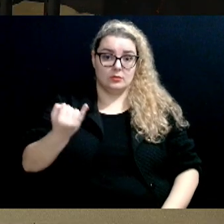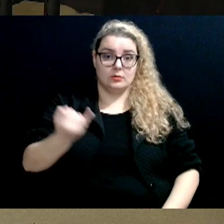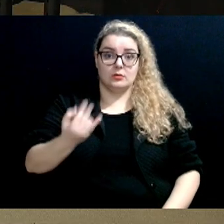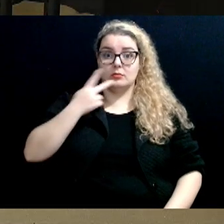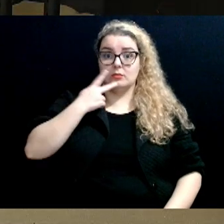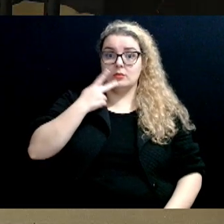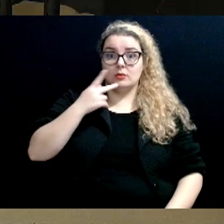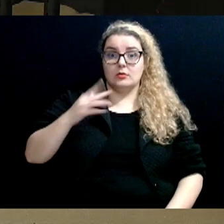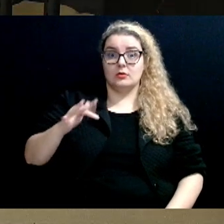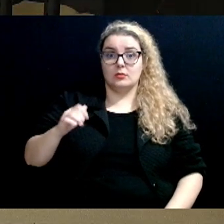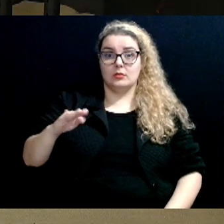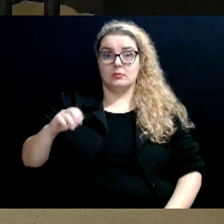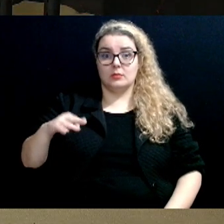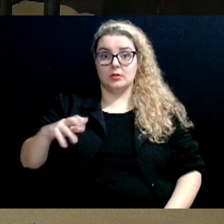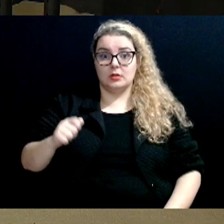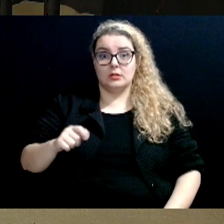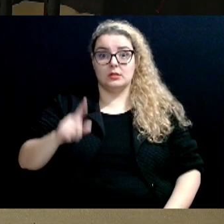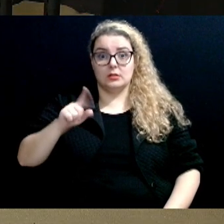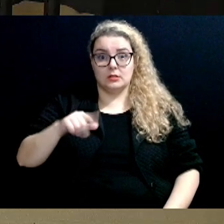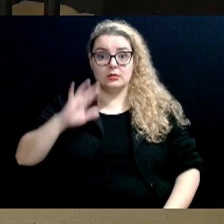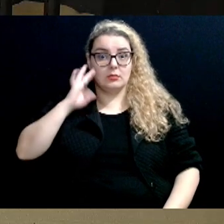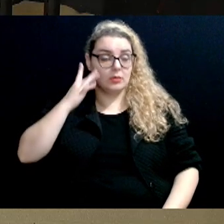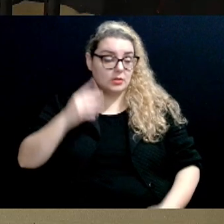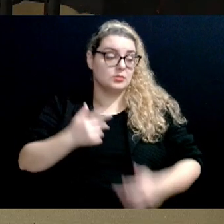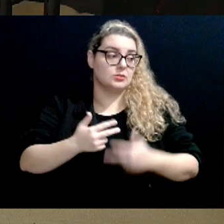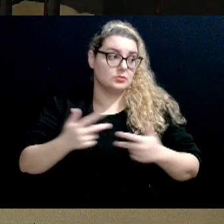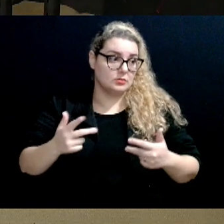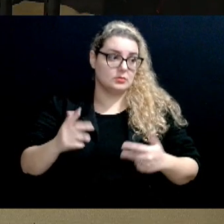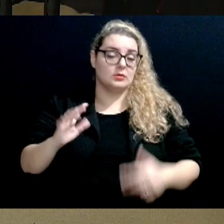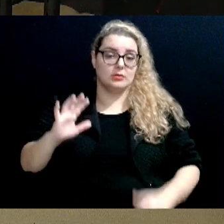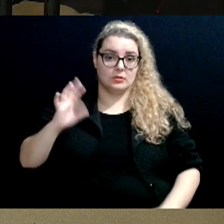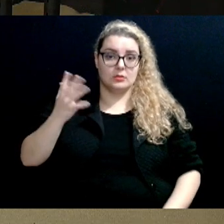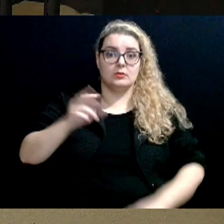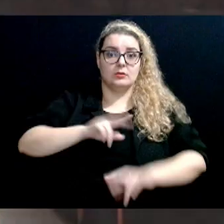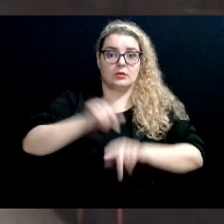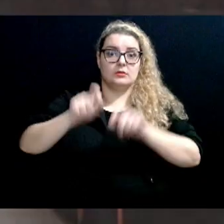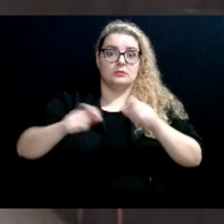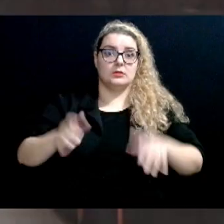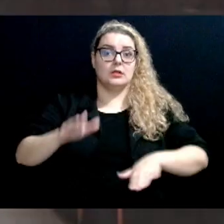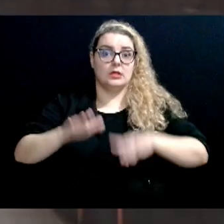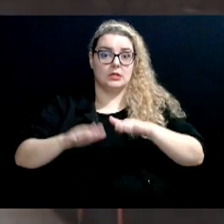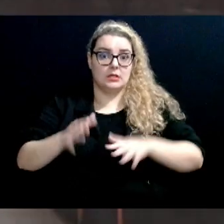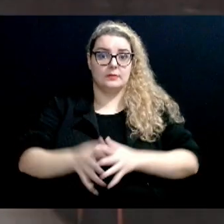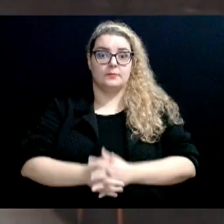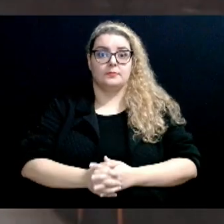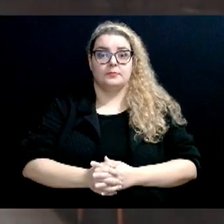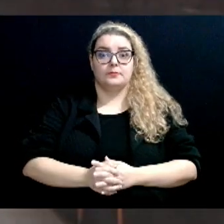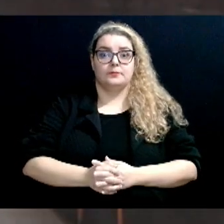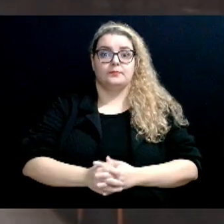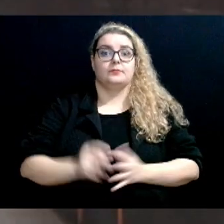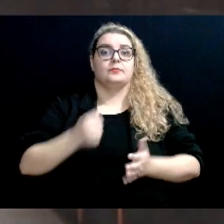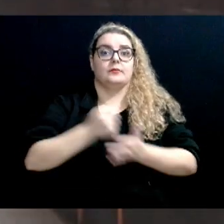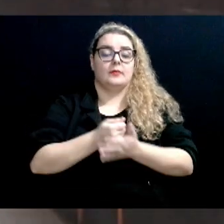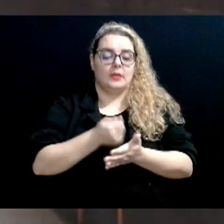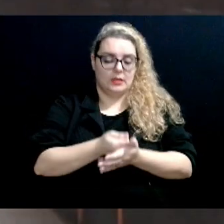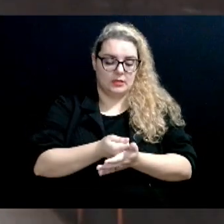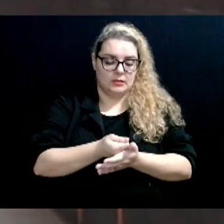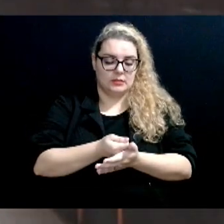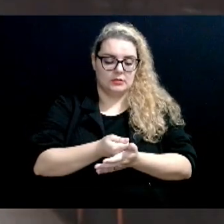que acontece com muitas pessoas, às vezes, essas situações que exigem um pouco mais que a